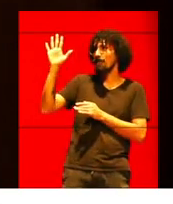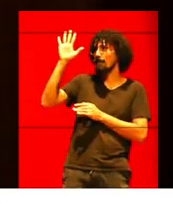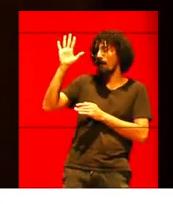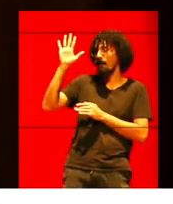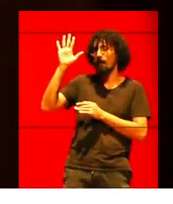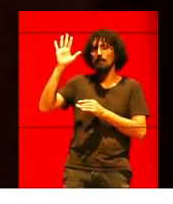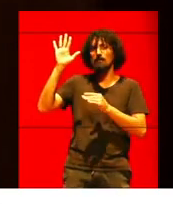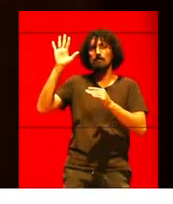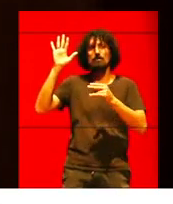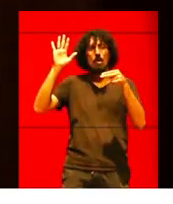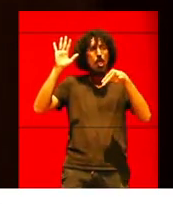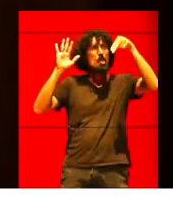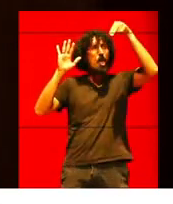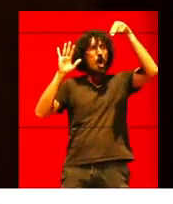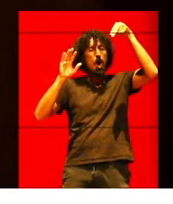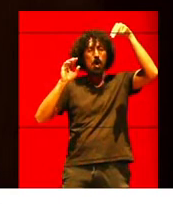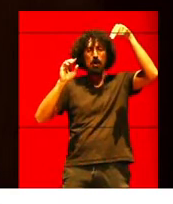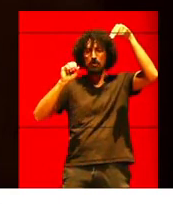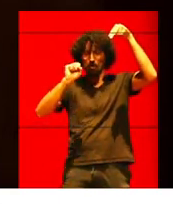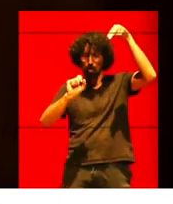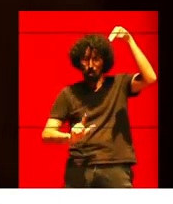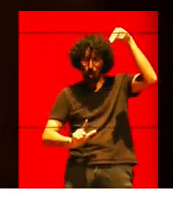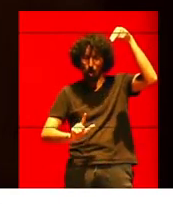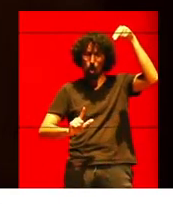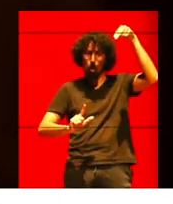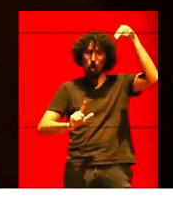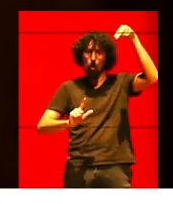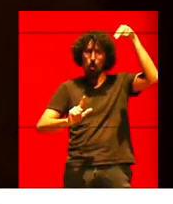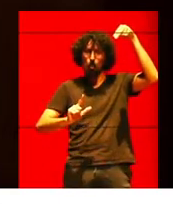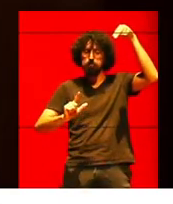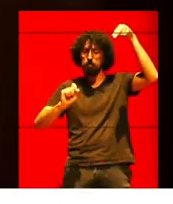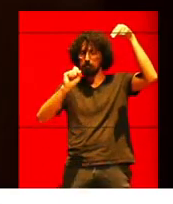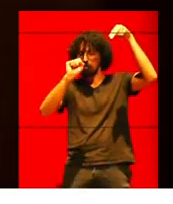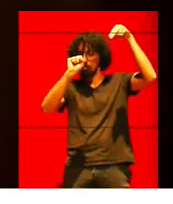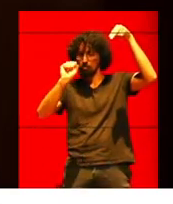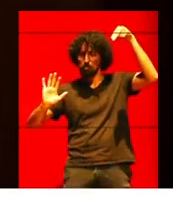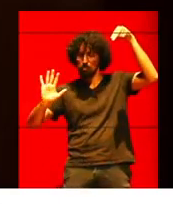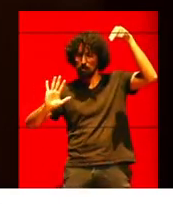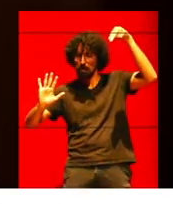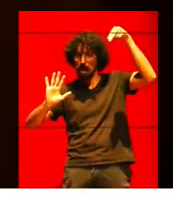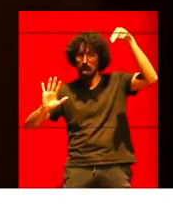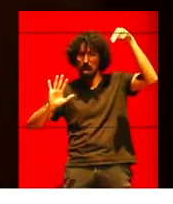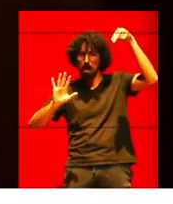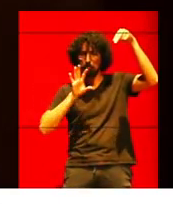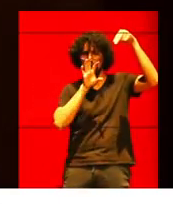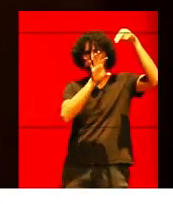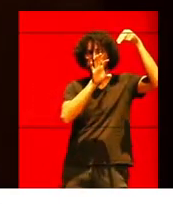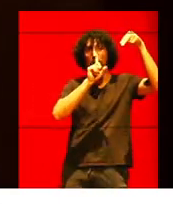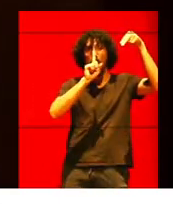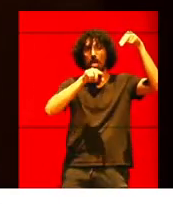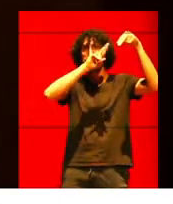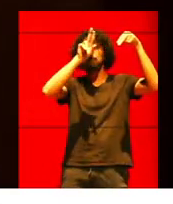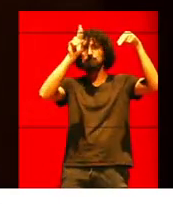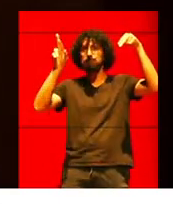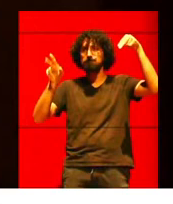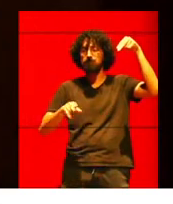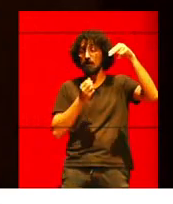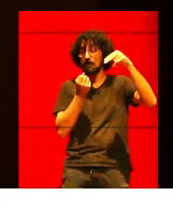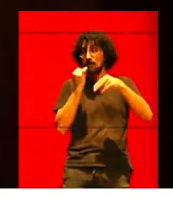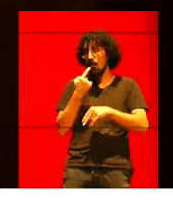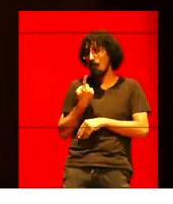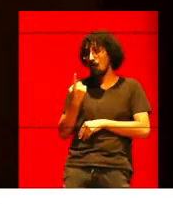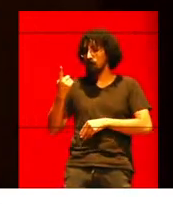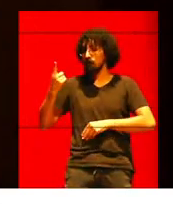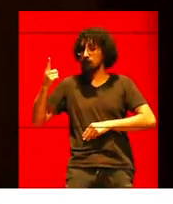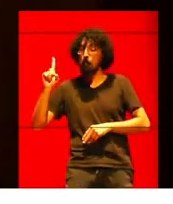aula de agora? Então, falando de literatura e de linguagem também, de tudo, é porque literatura também abrange tudo isso. Se eu for pro interior de Minas Gerais, me lembro,